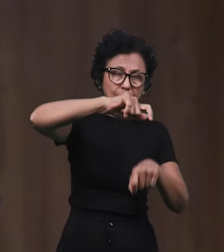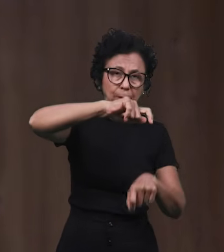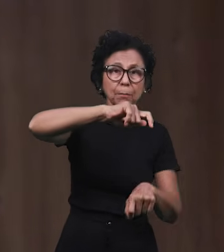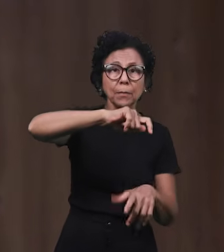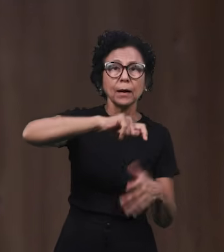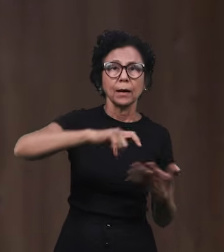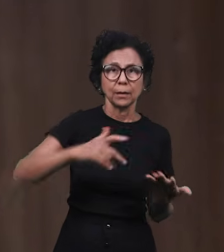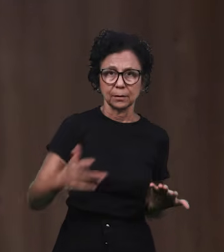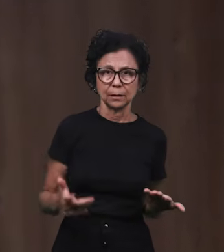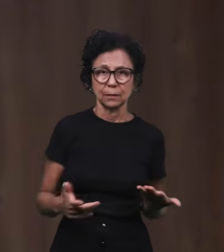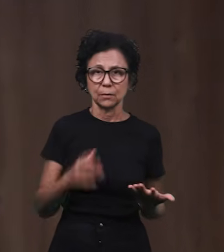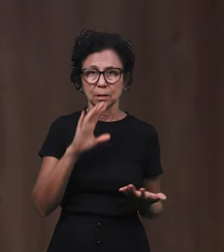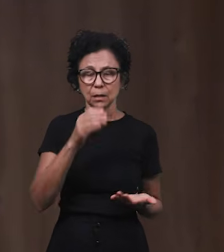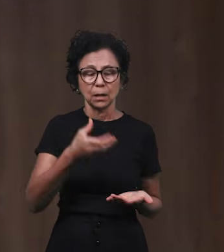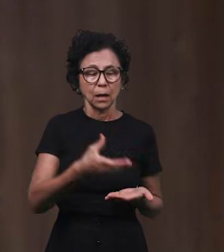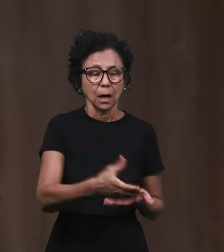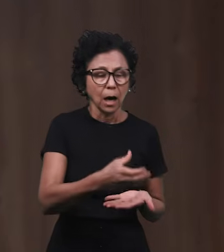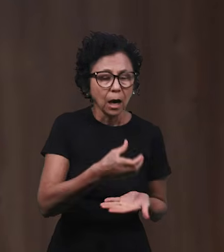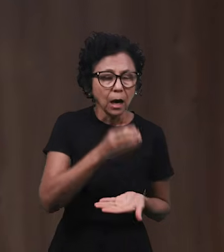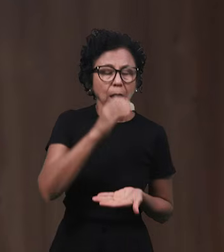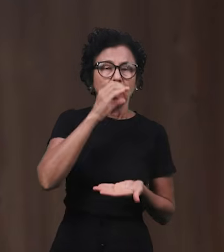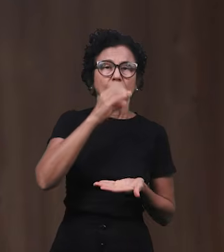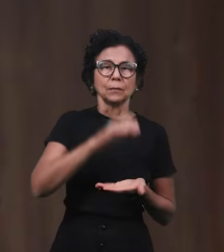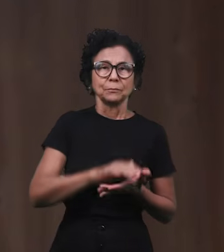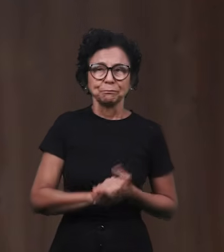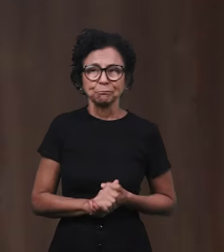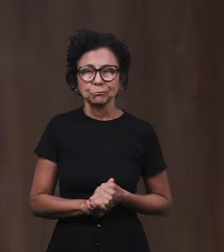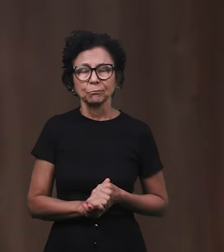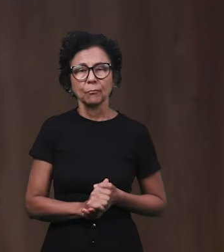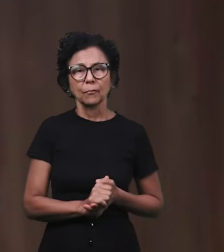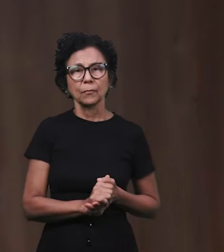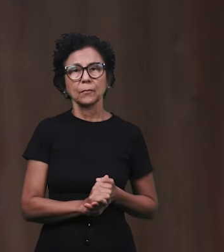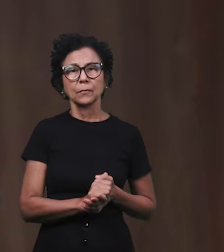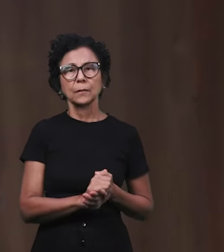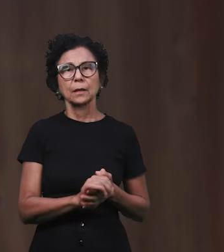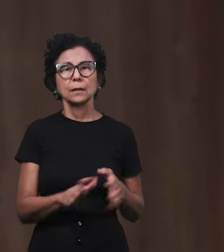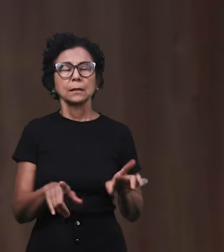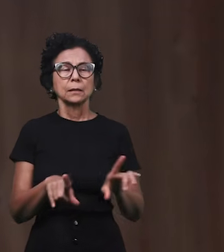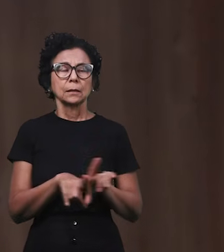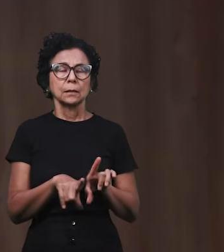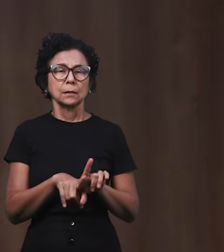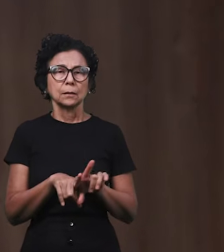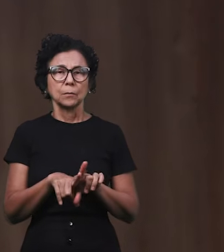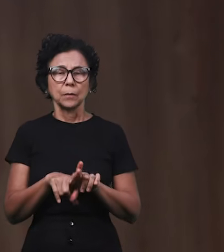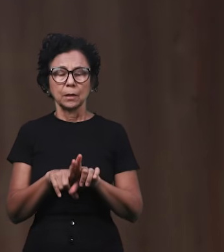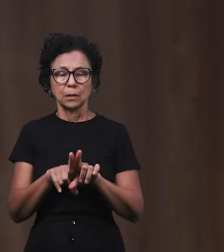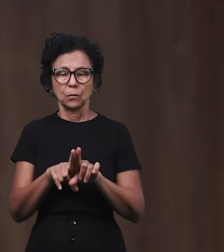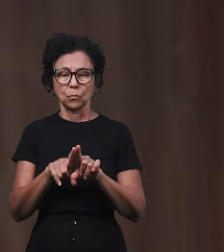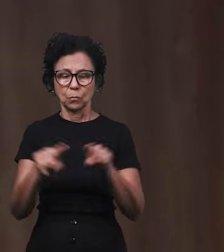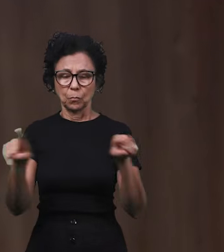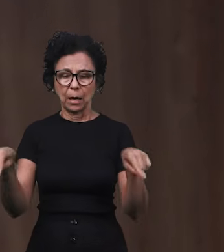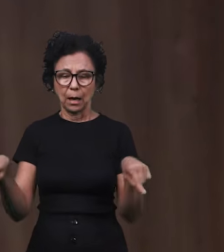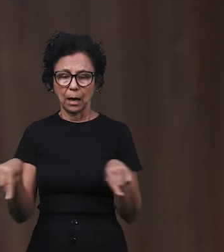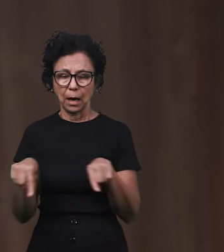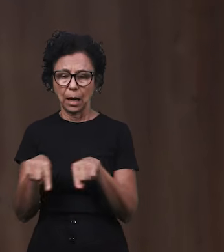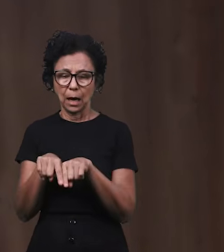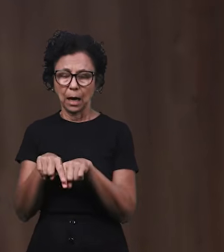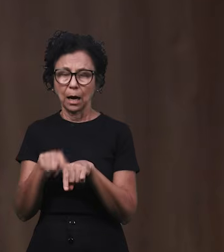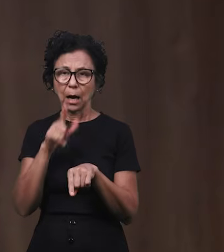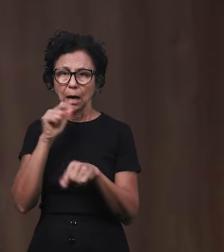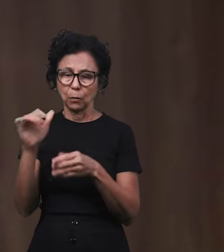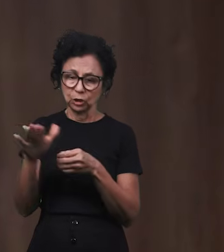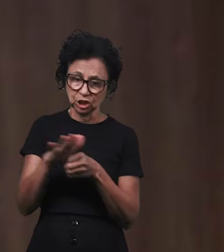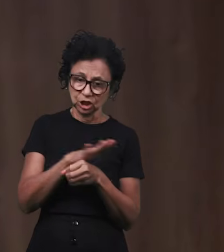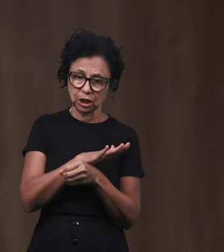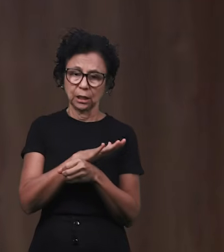Um outro tipo de fonte é aquilo que nos dá acesso. Igual a gente estava conversando antes até com o pastor Paulo Henrique. Então, quando a gente para bem assim, esse